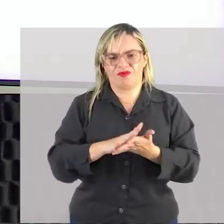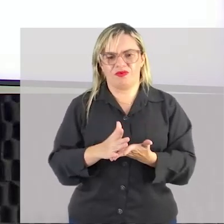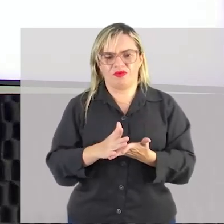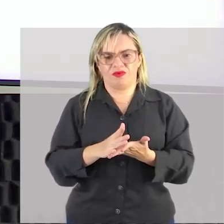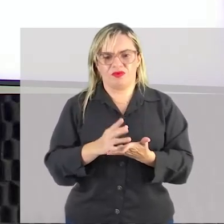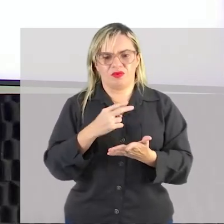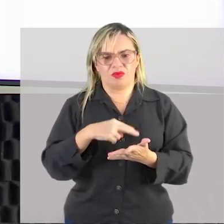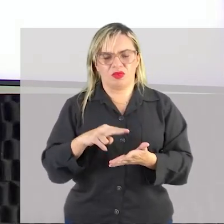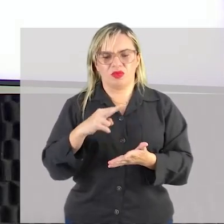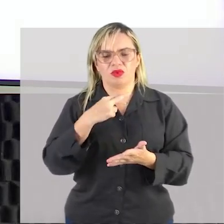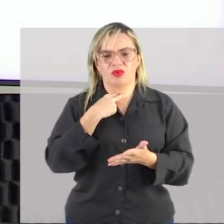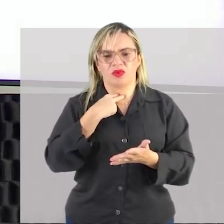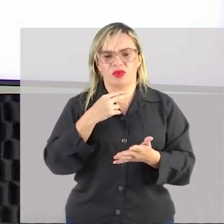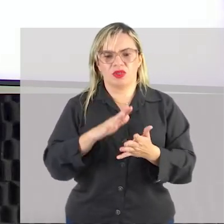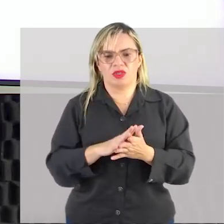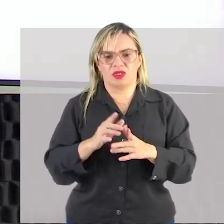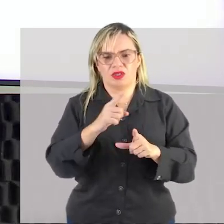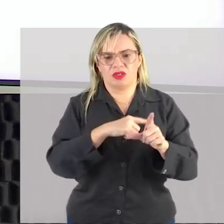fusão.